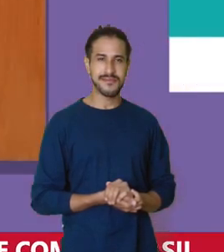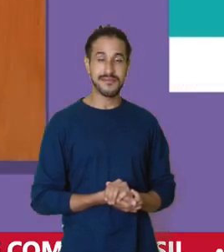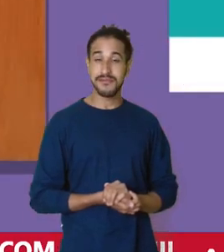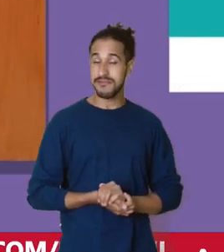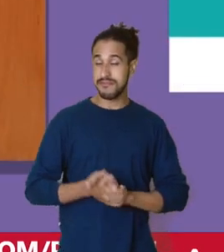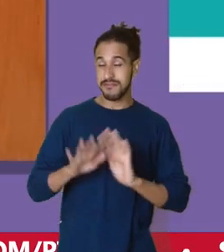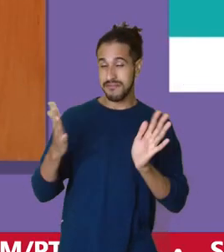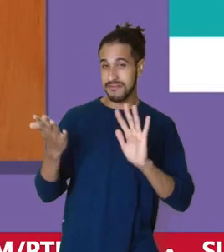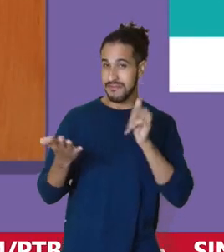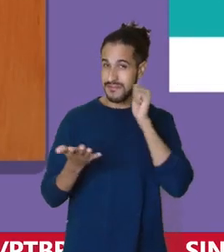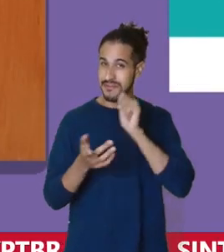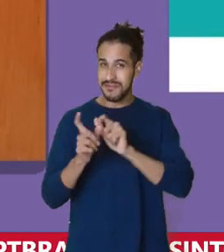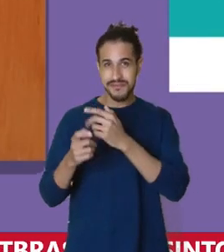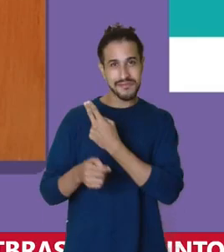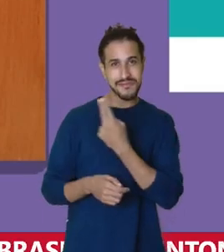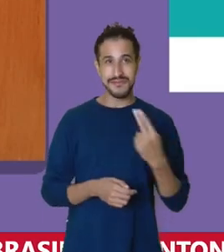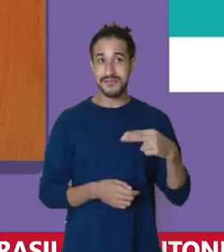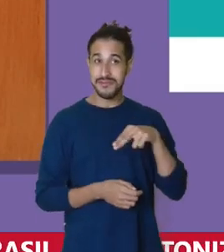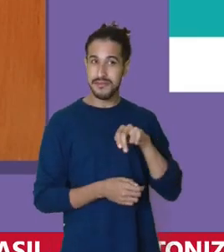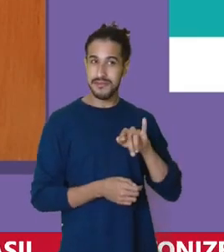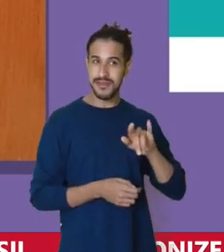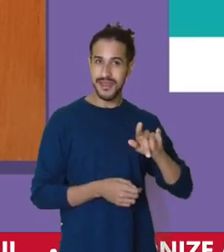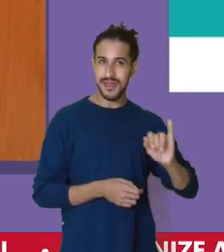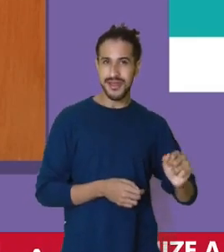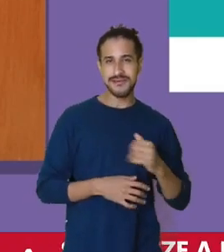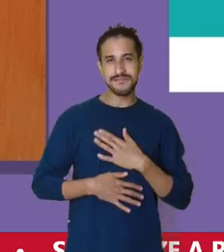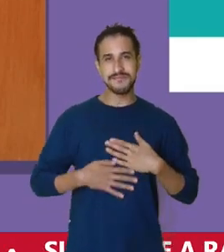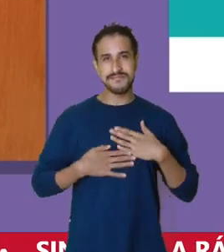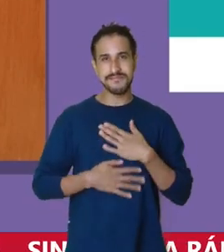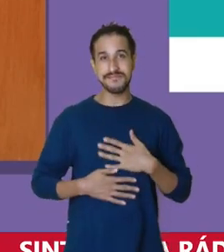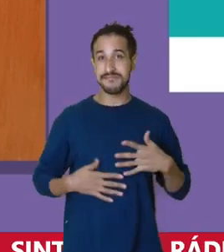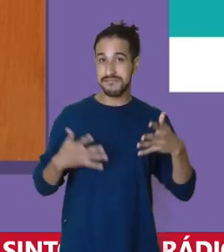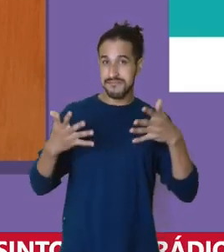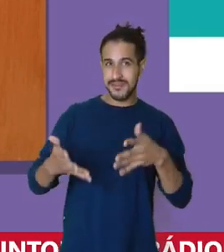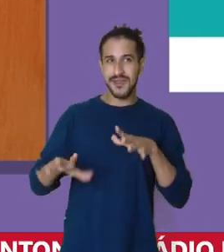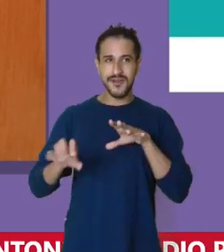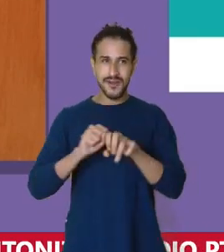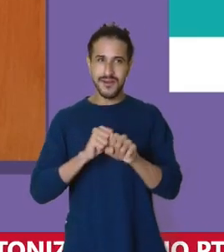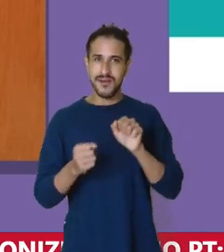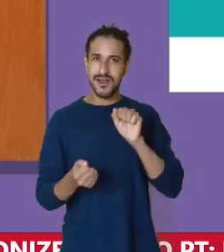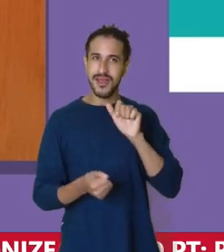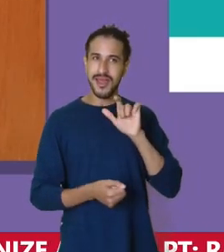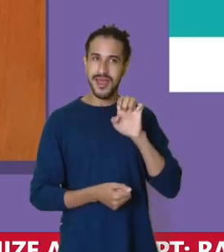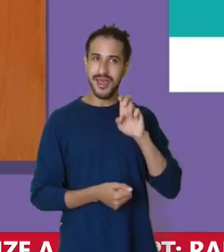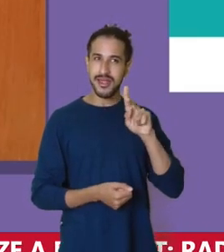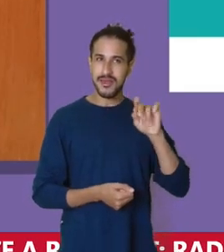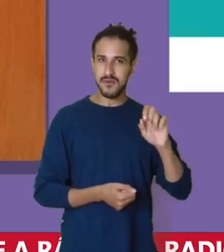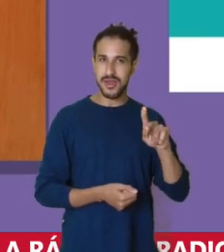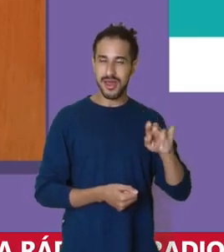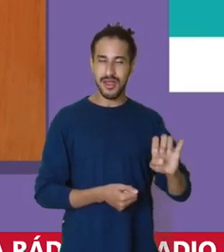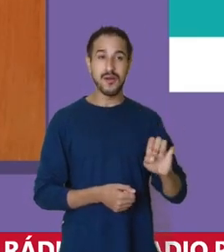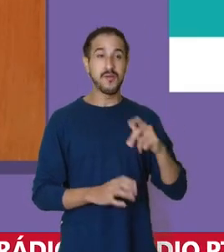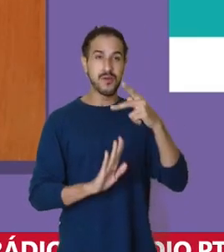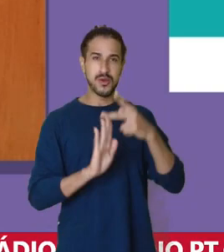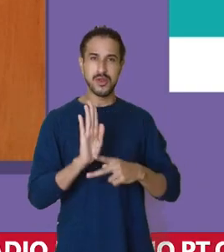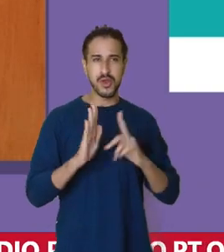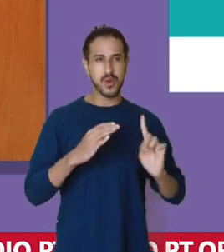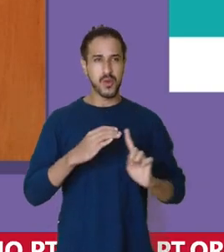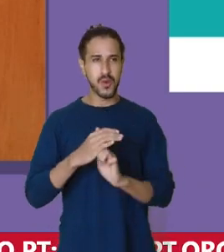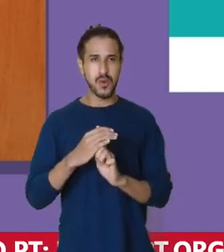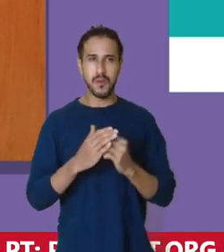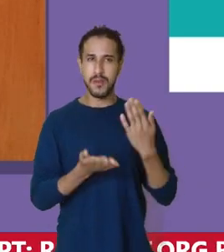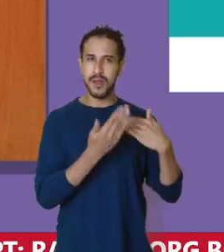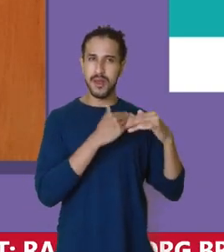Olá meninas, eu sou Natália Bonavides, é um prazer participar dessa formação do Elas por Elas, projeto do qual eu fiz parte quando